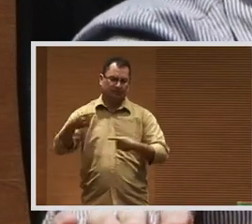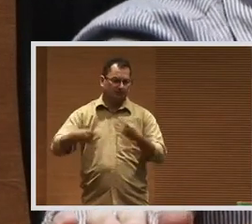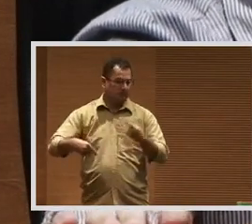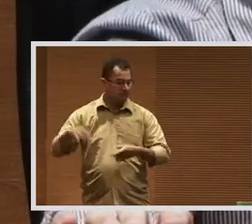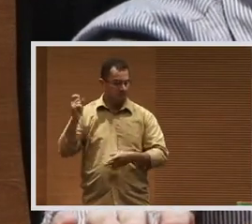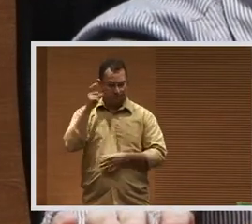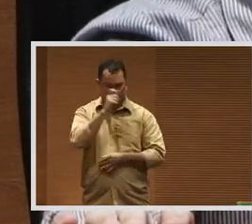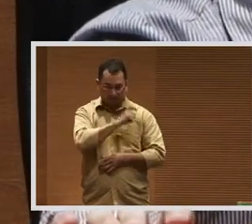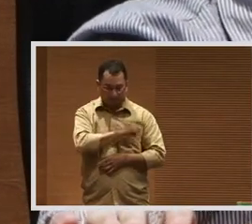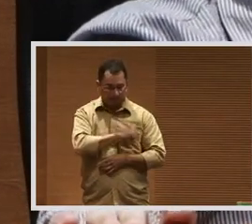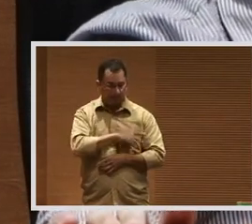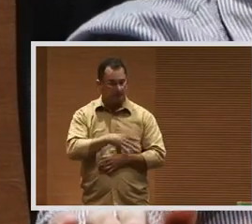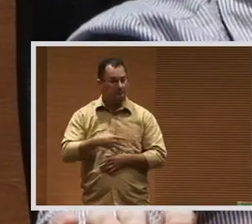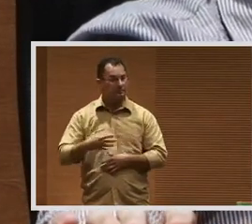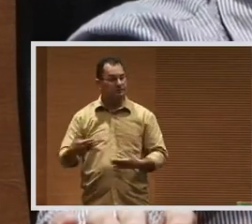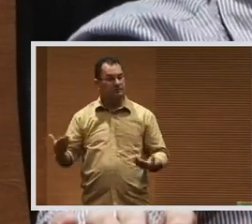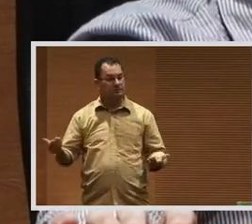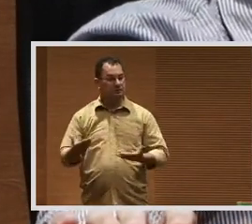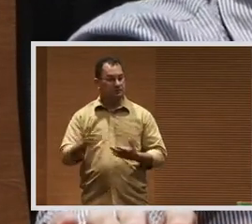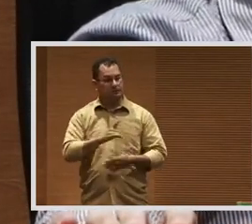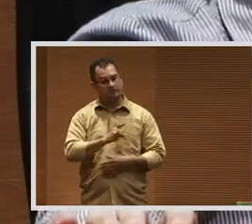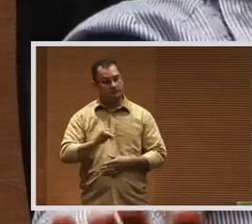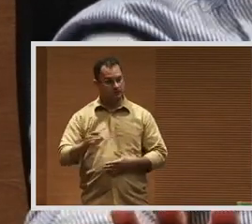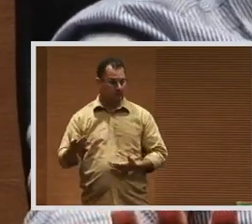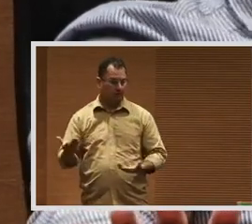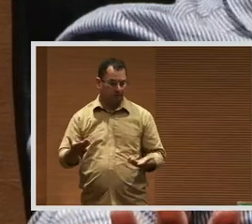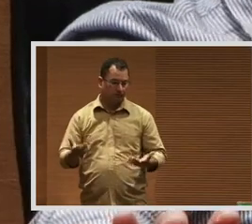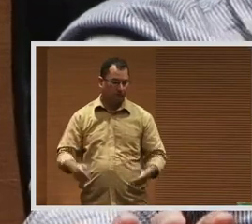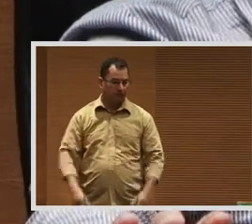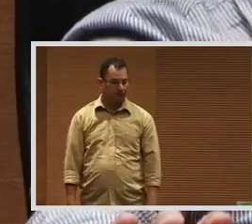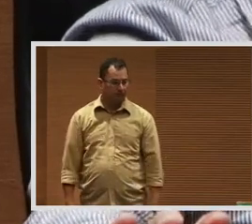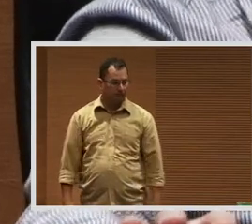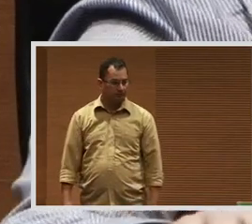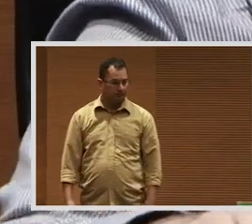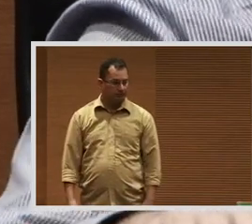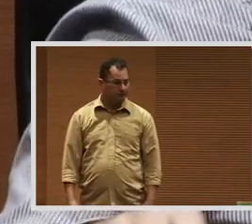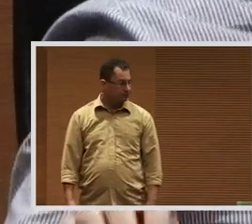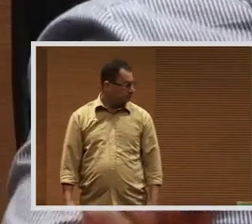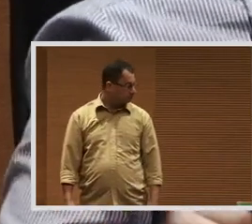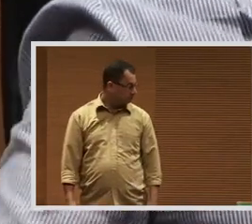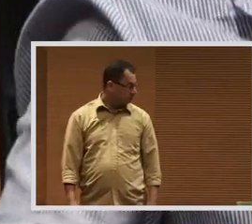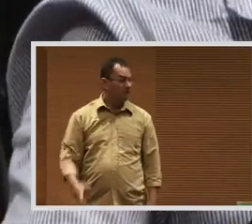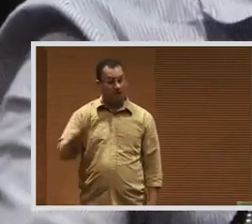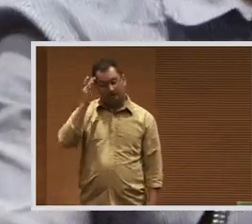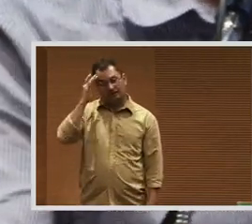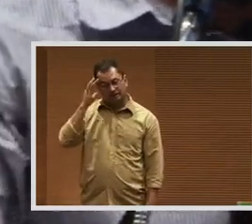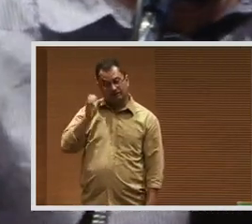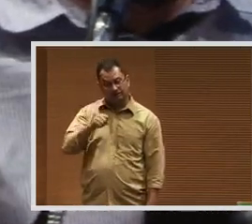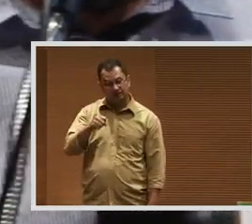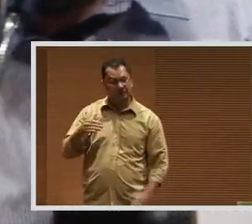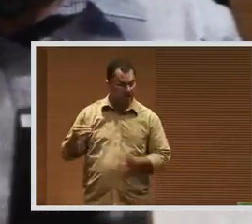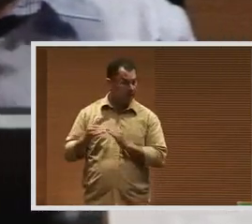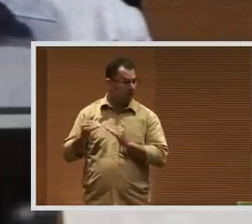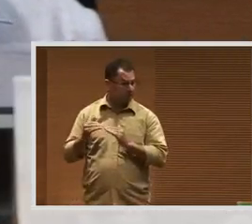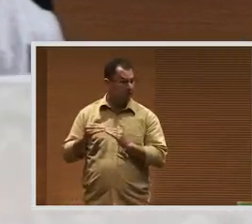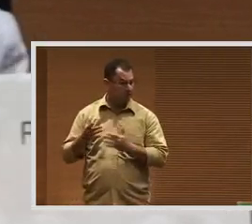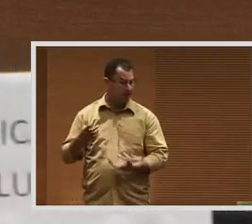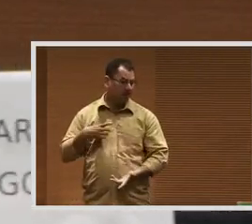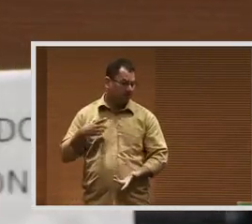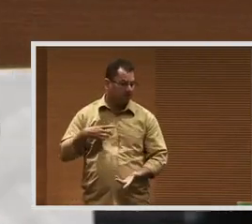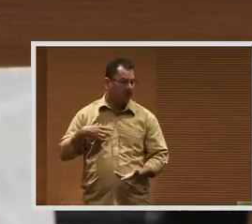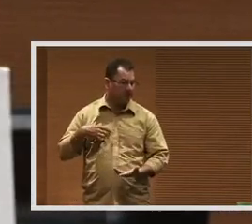não, nesses tempos que a gente vai vendo por aí. Não, acho que é isso mesmo. Acho que tem